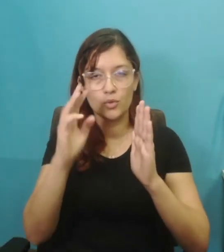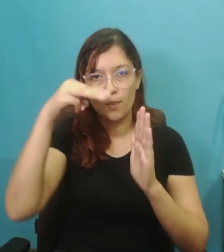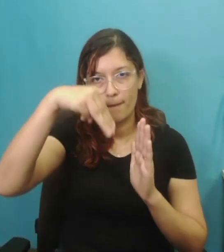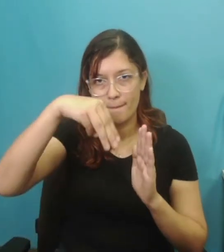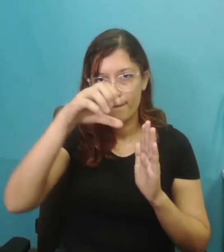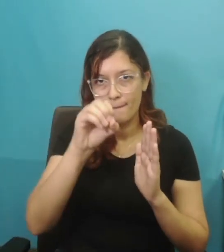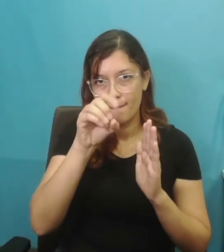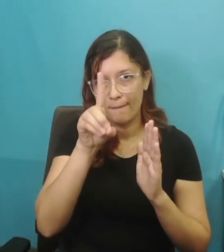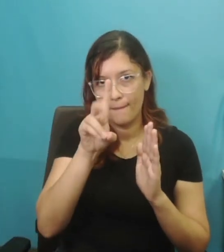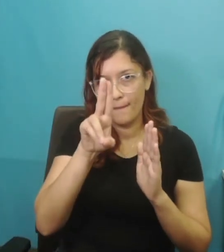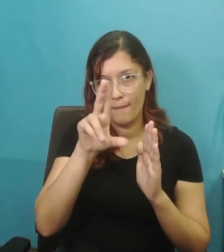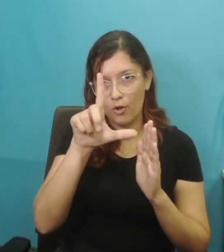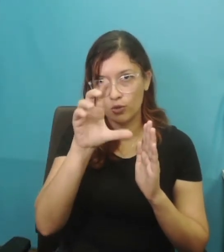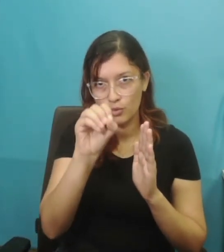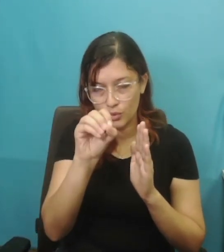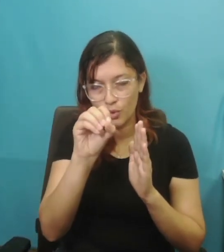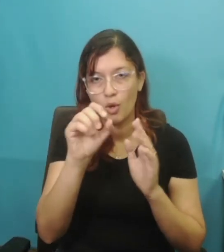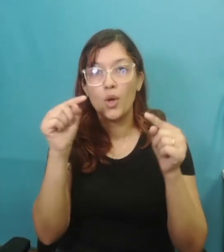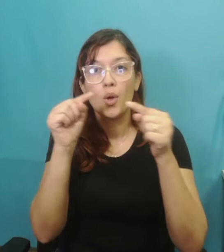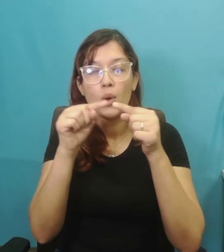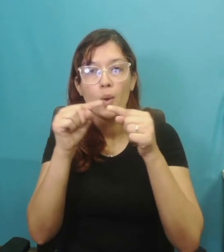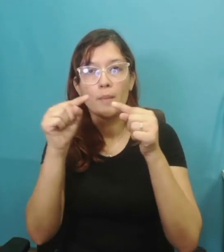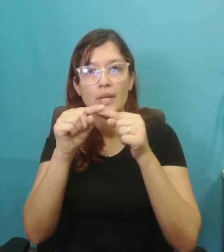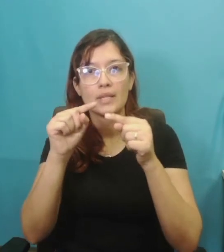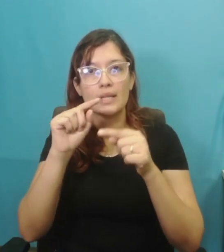Então, veja que a questão fala em módulo.